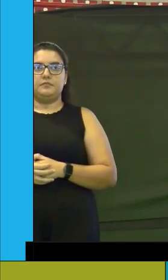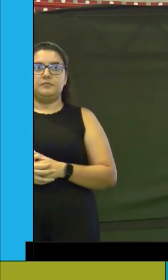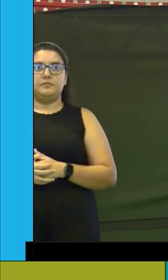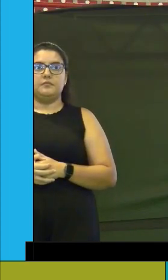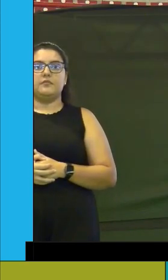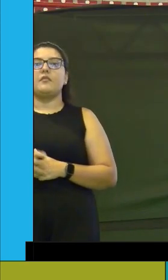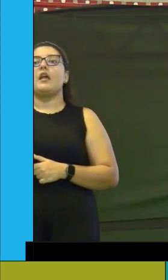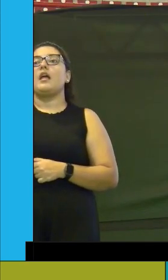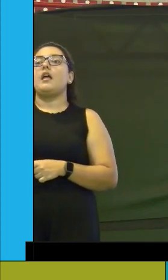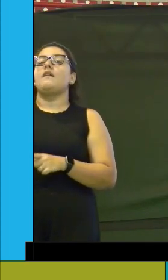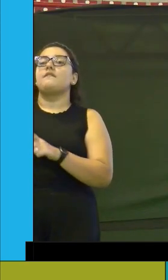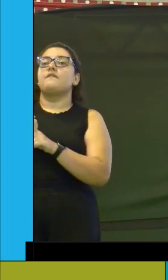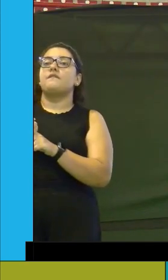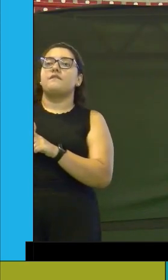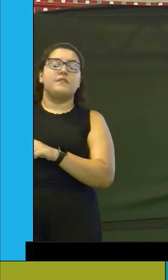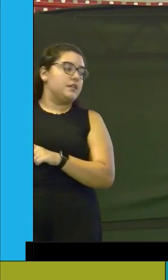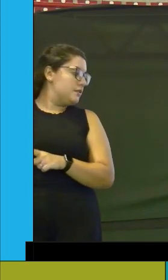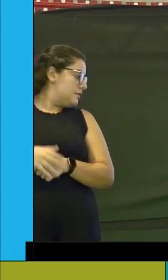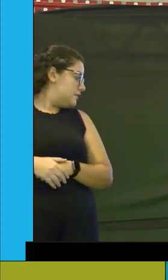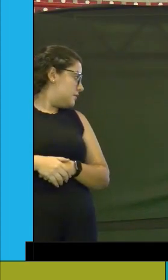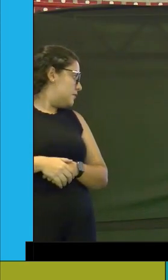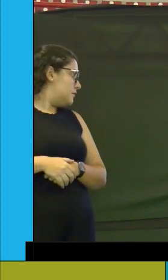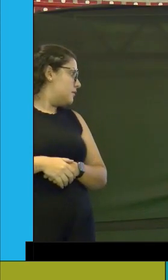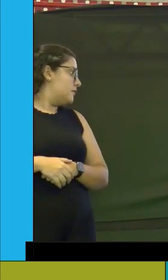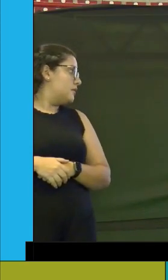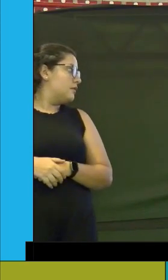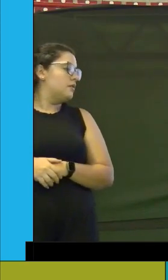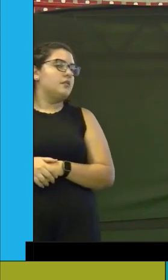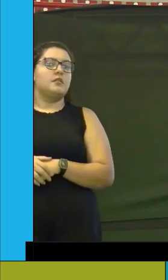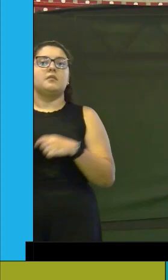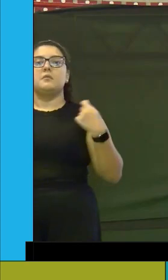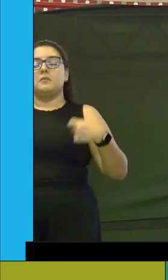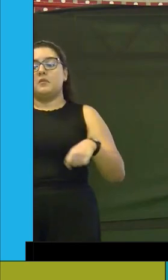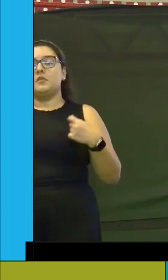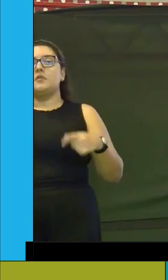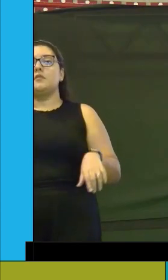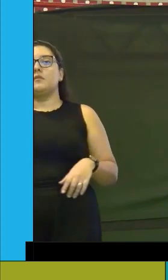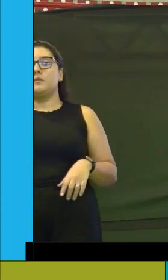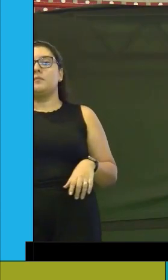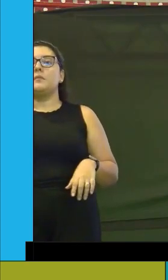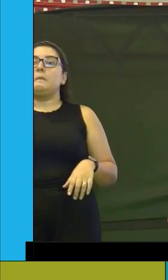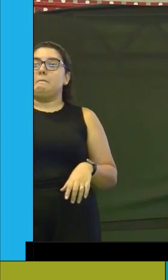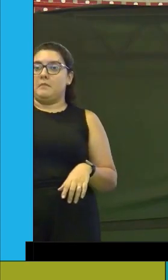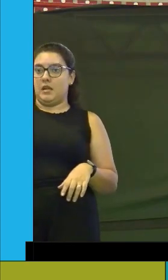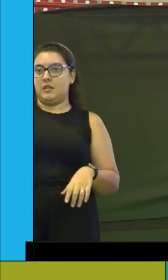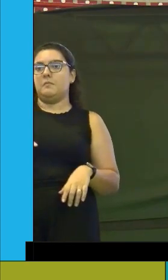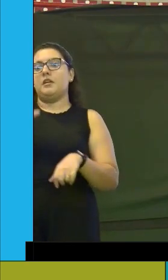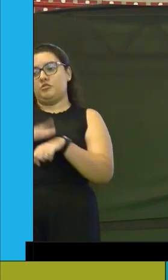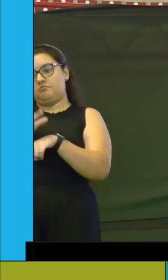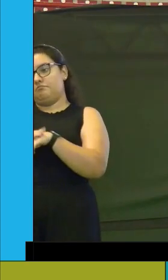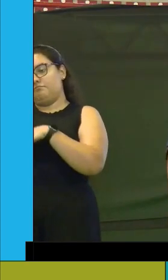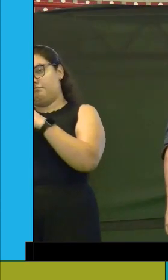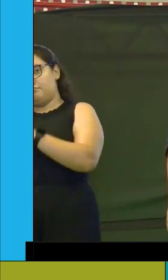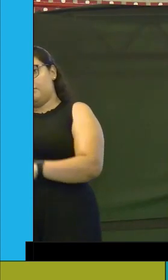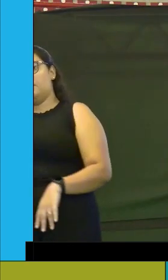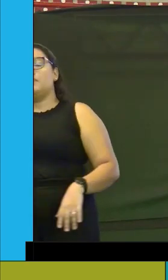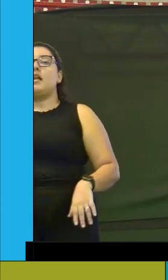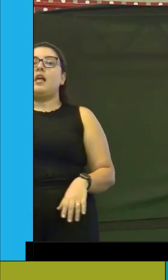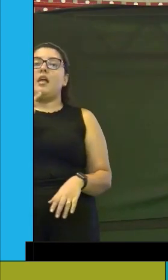de física, mas que você usa como ferramenta quem? A matemática para desenvolver. É